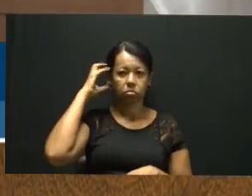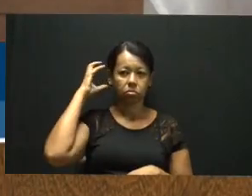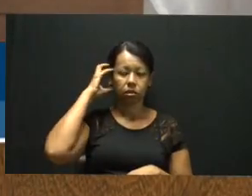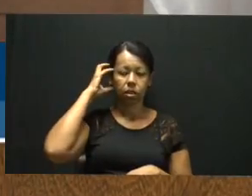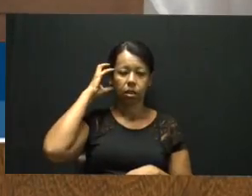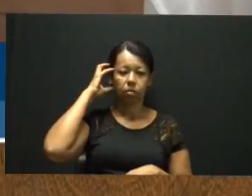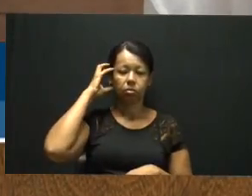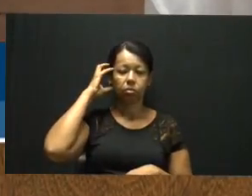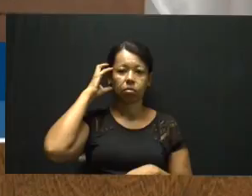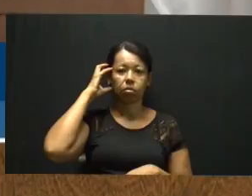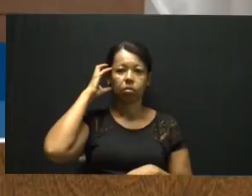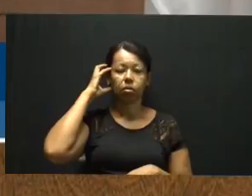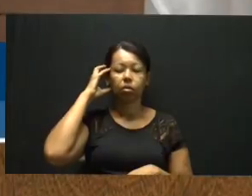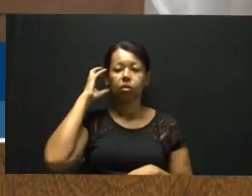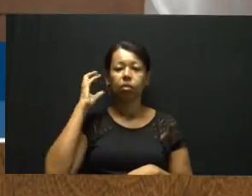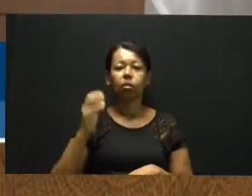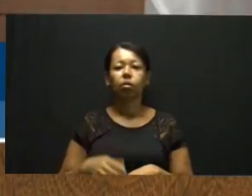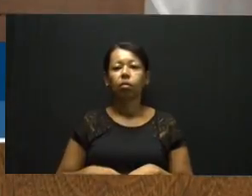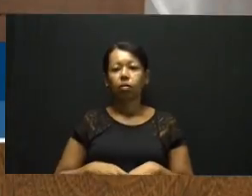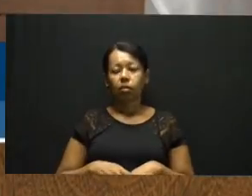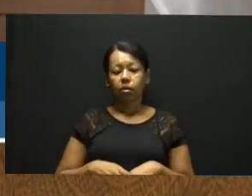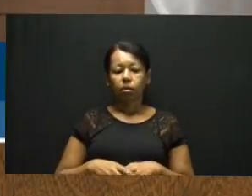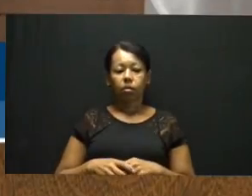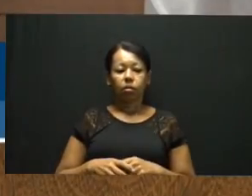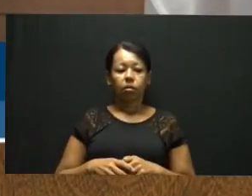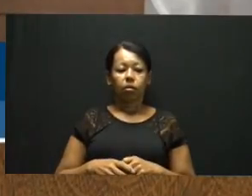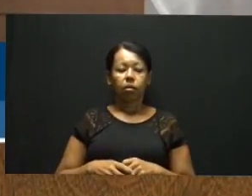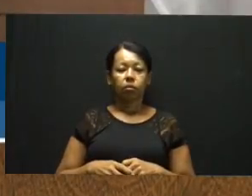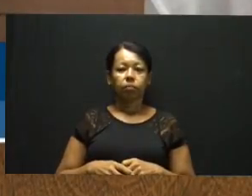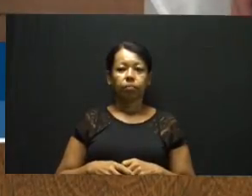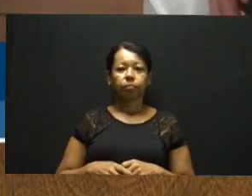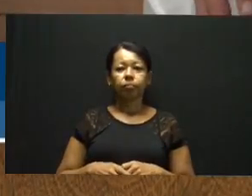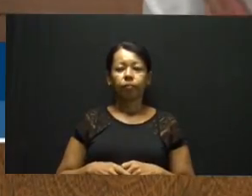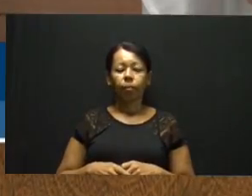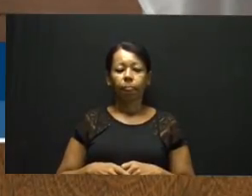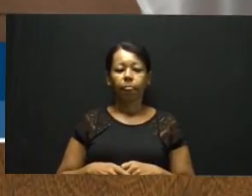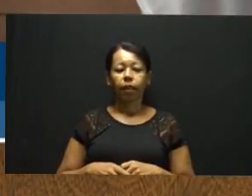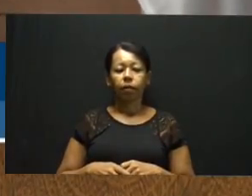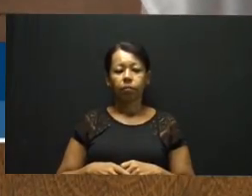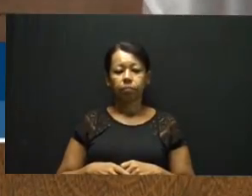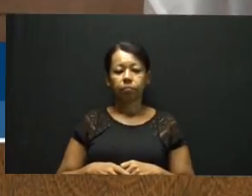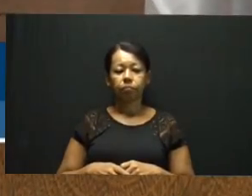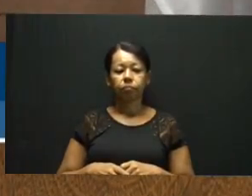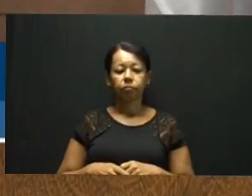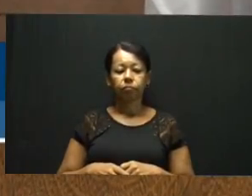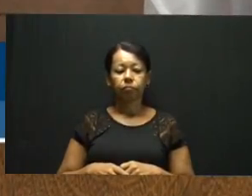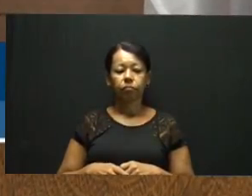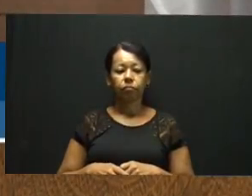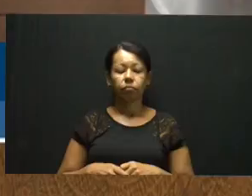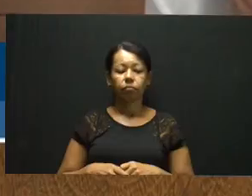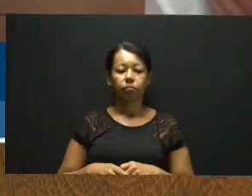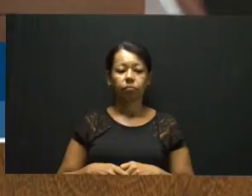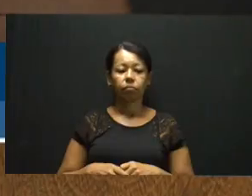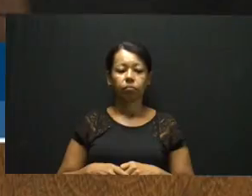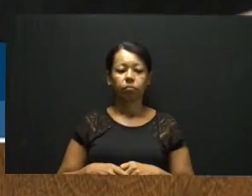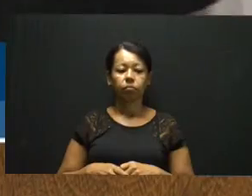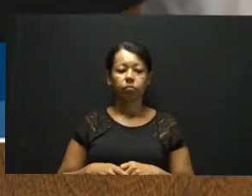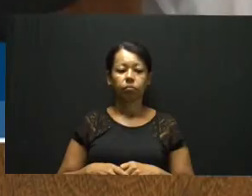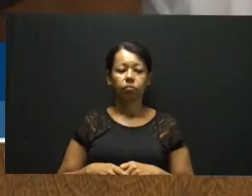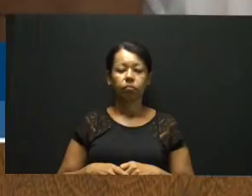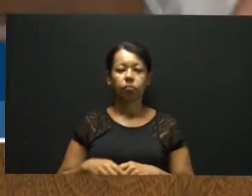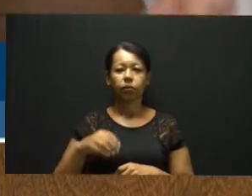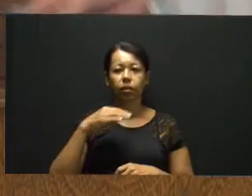televisão, jornal escrito, mídias sociais. Sala Dona Helena Meletti Cunha, março